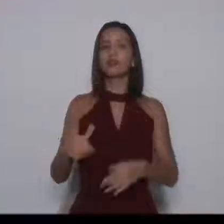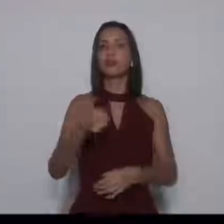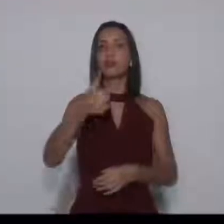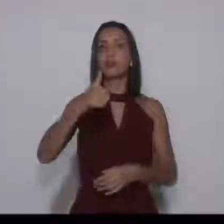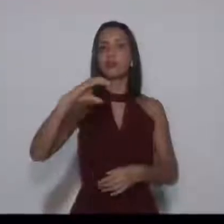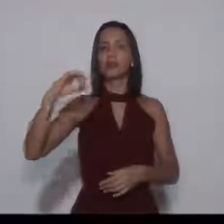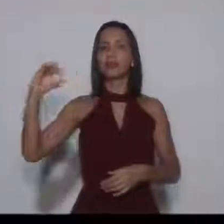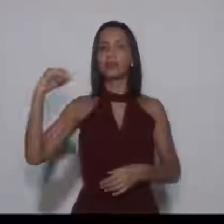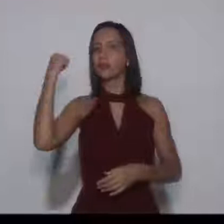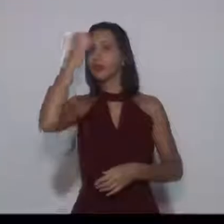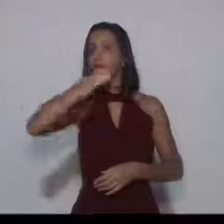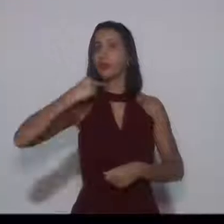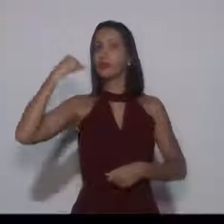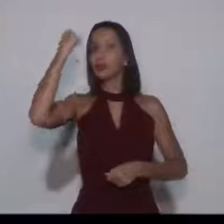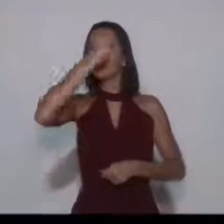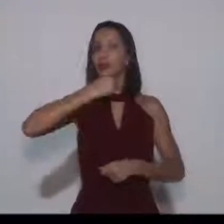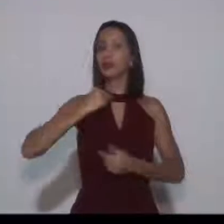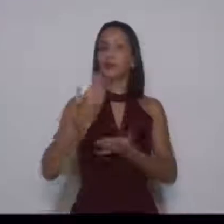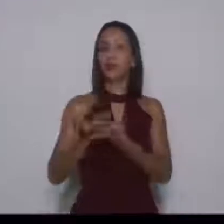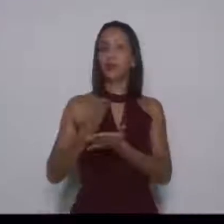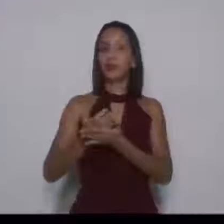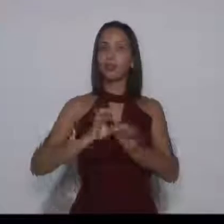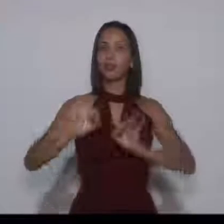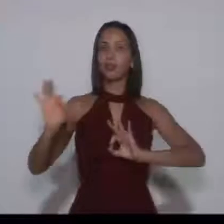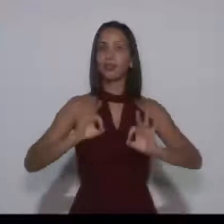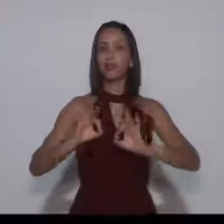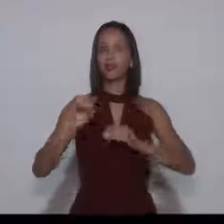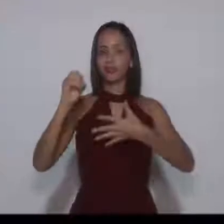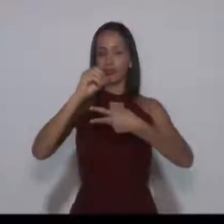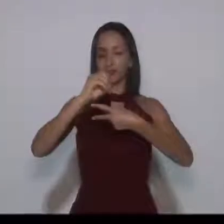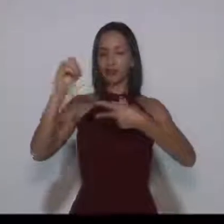mais de 100 horas aula para quem vai se preparar para o Enem,